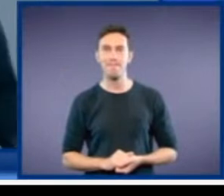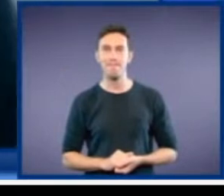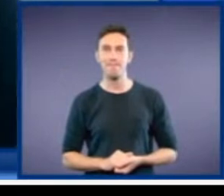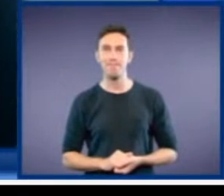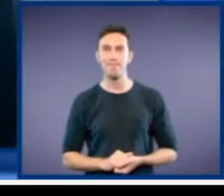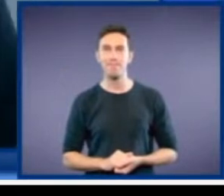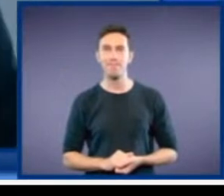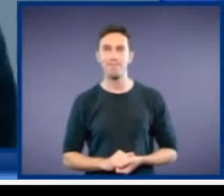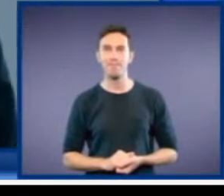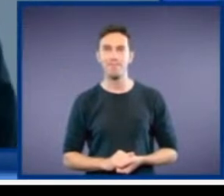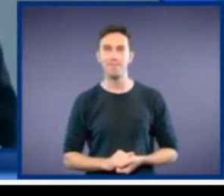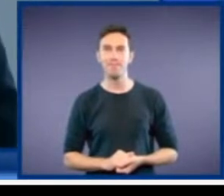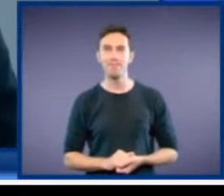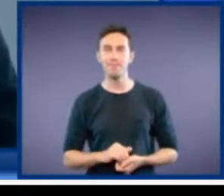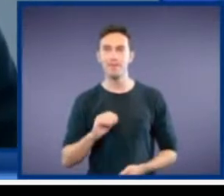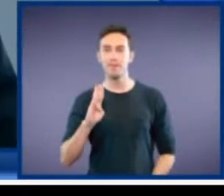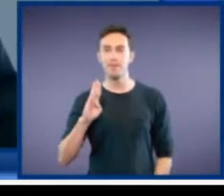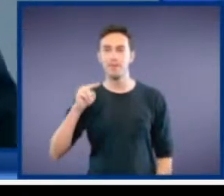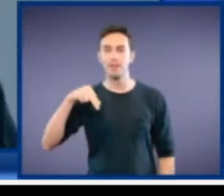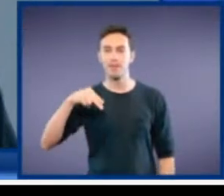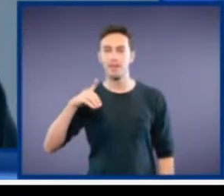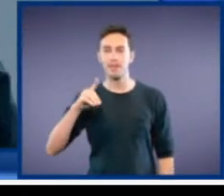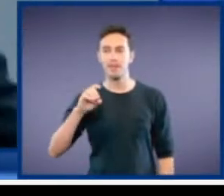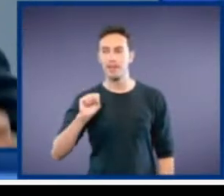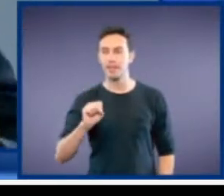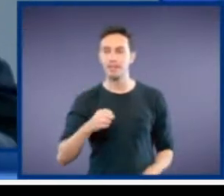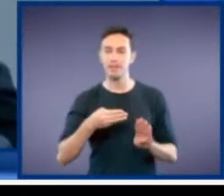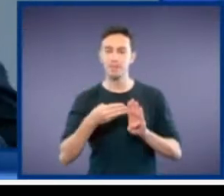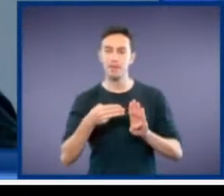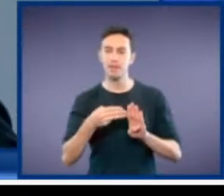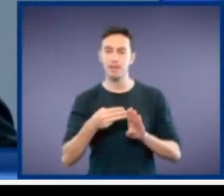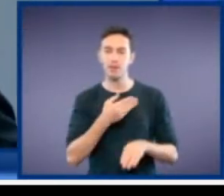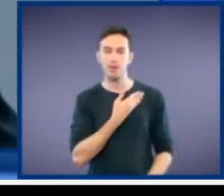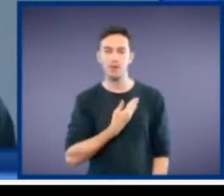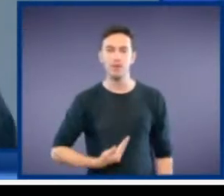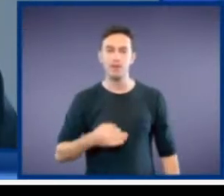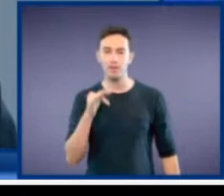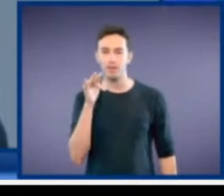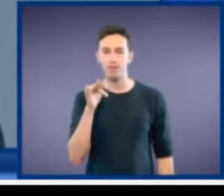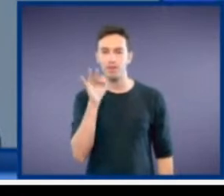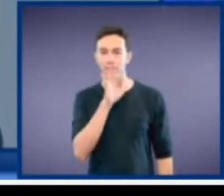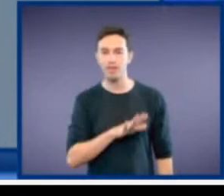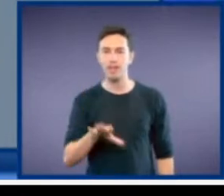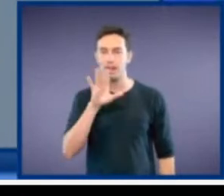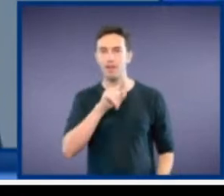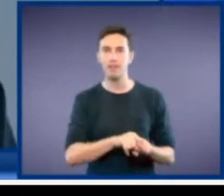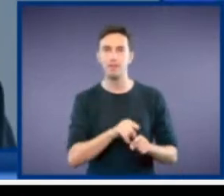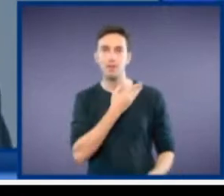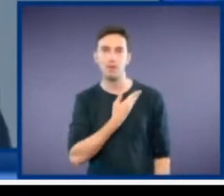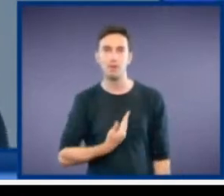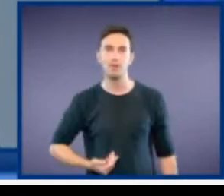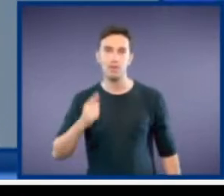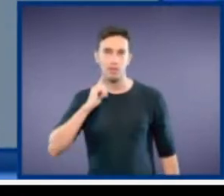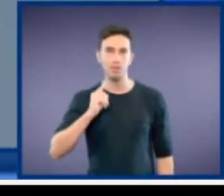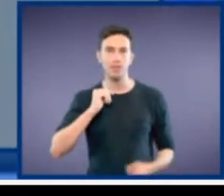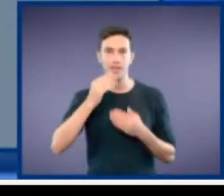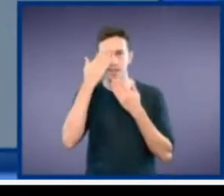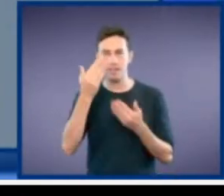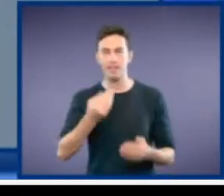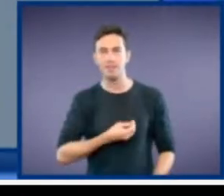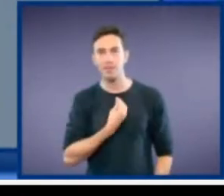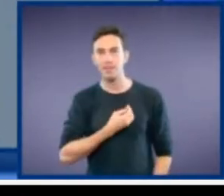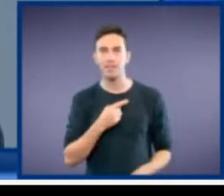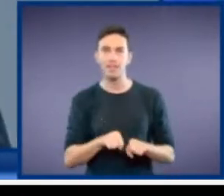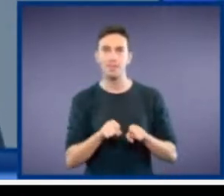O BNDES, o B3, o Governo Federal e o Governo de Minas agradecem a presença e o acompanhamento da sessão pela TV